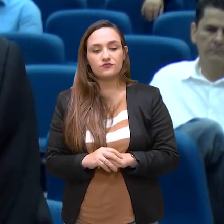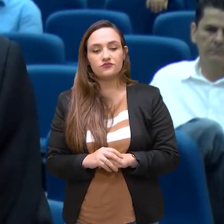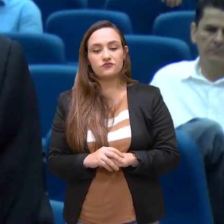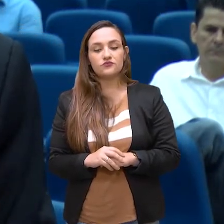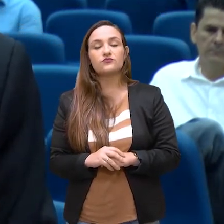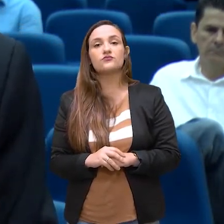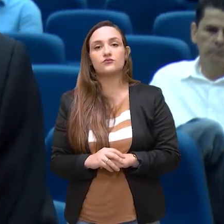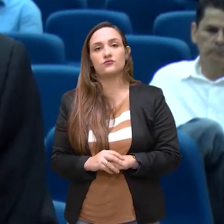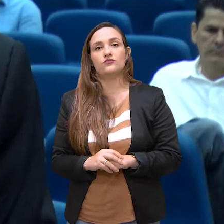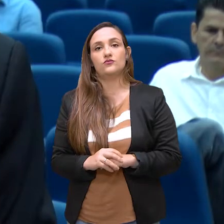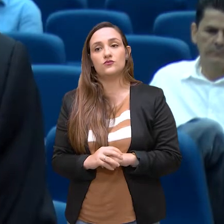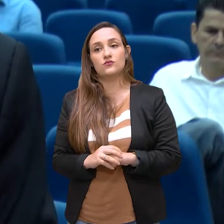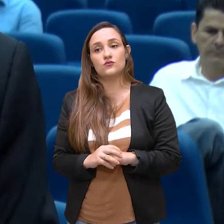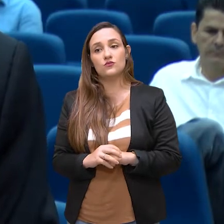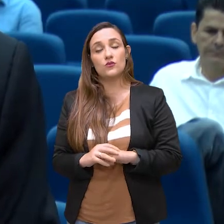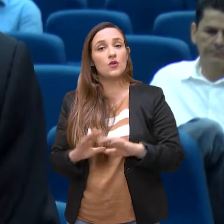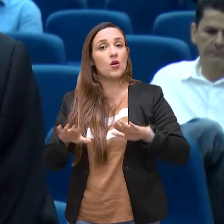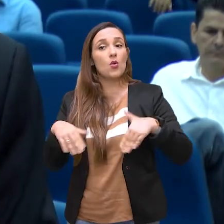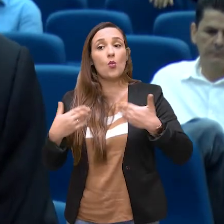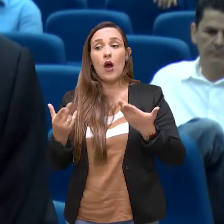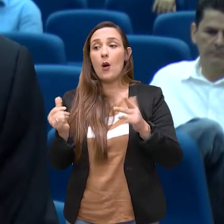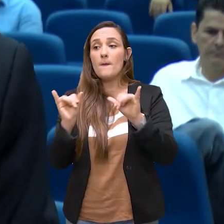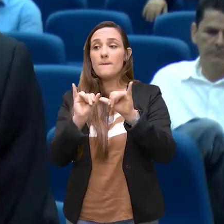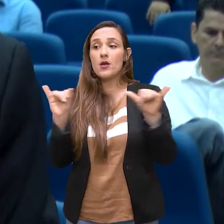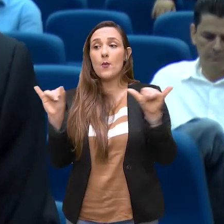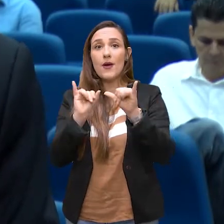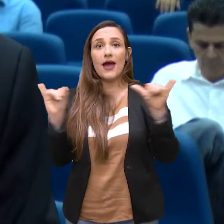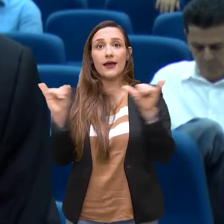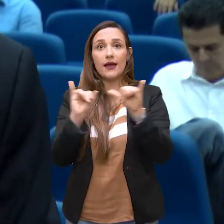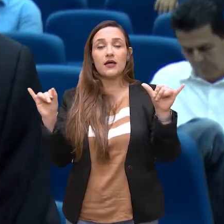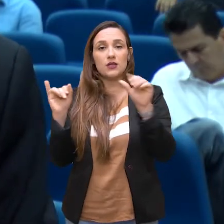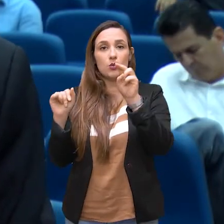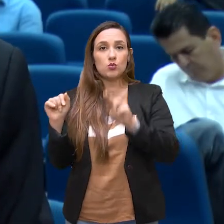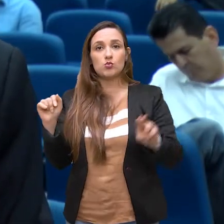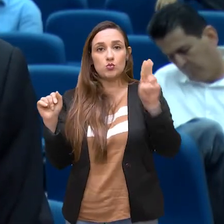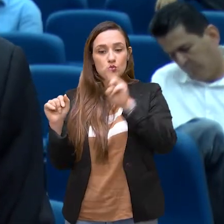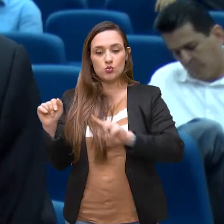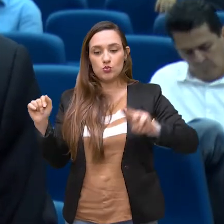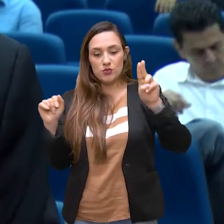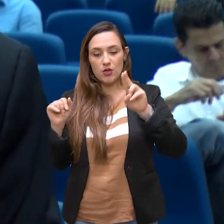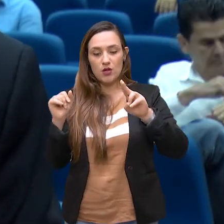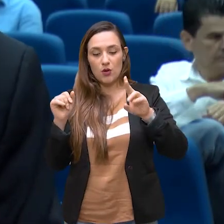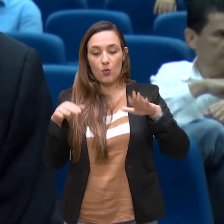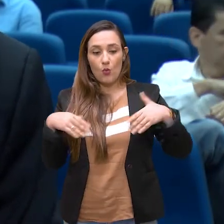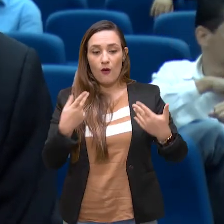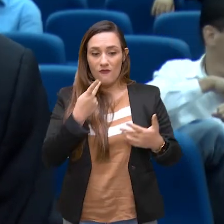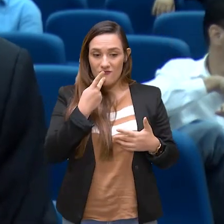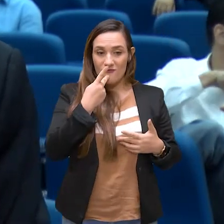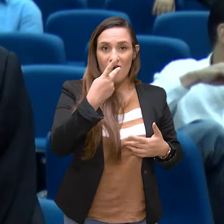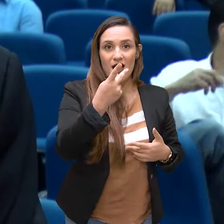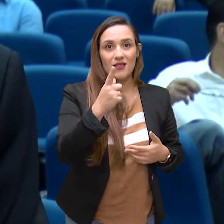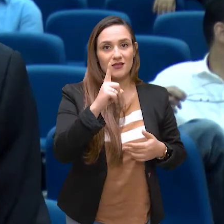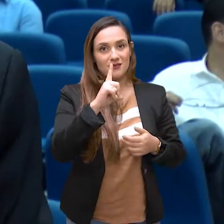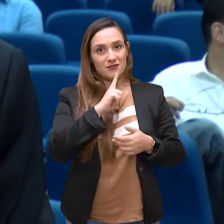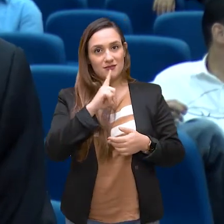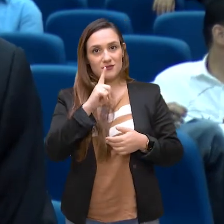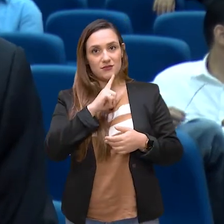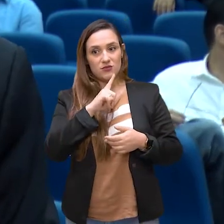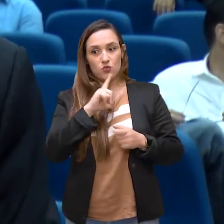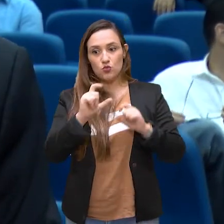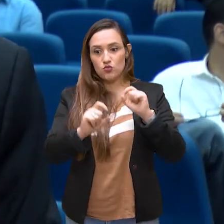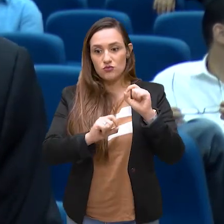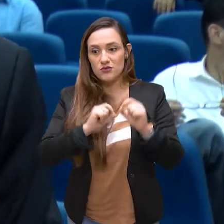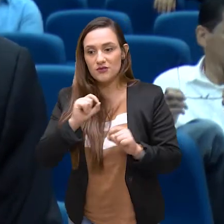para o tipo de modalidade de propaganda ou de manifestação eleitoral, de manifestação política eleitoral que os